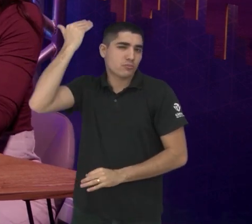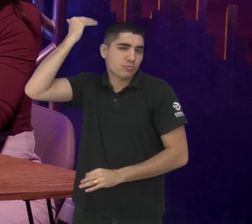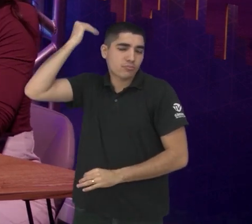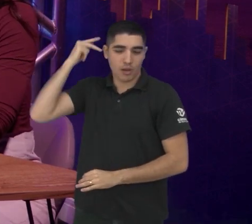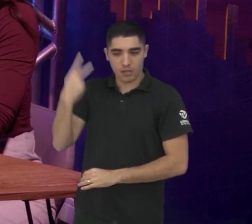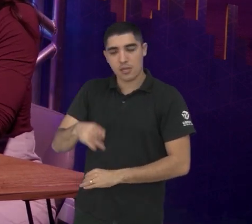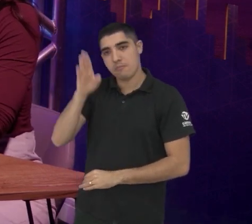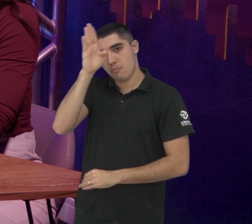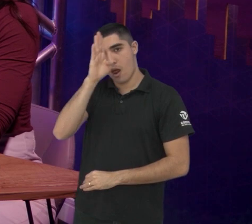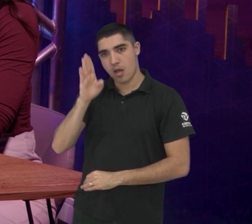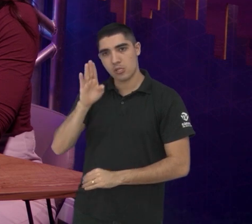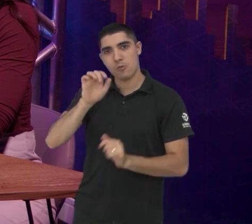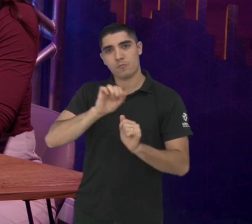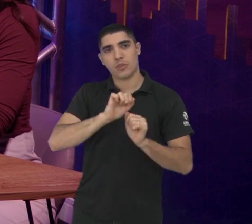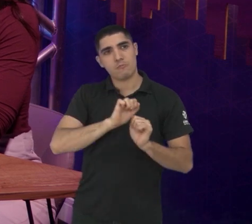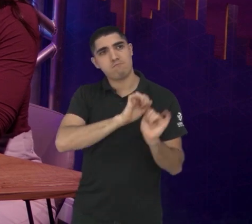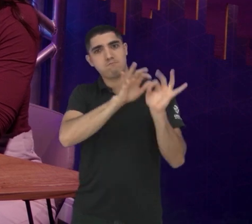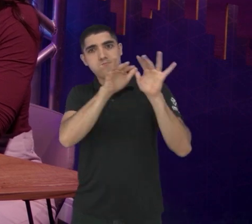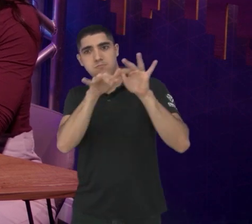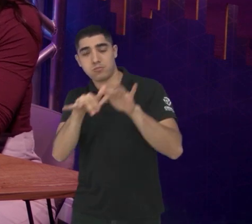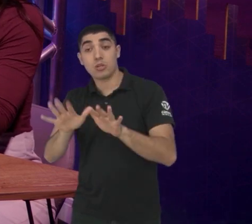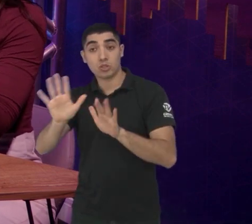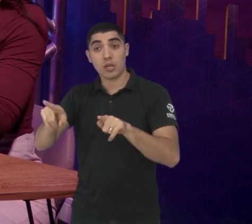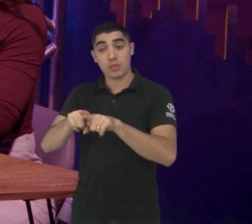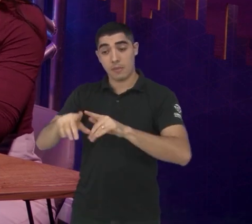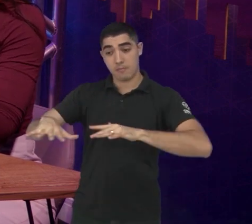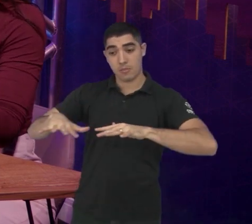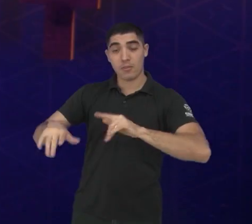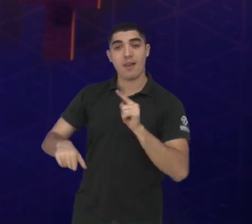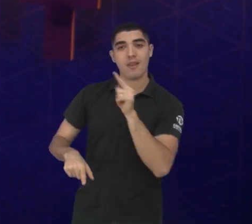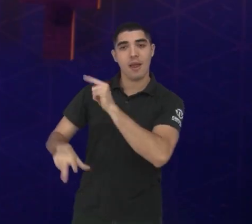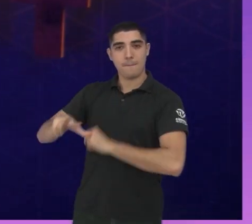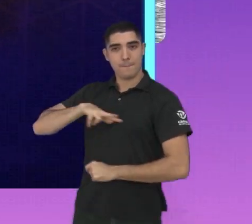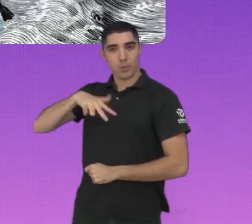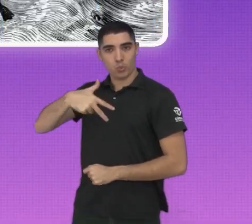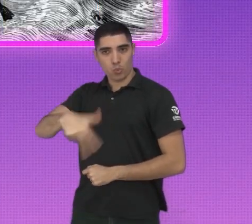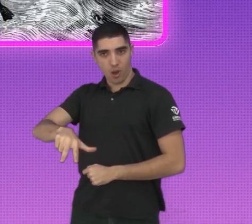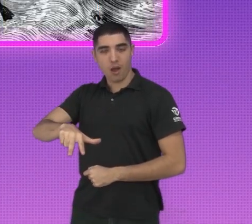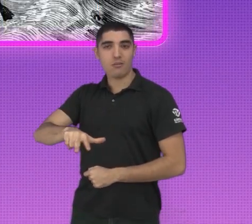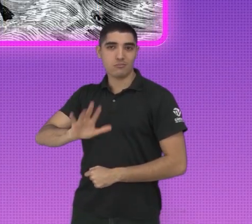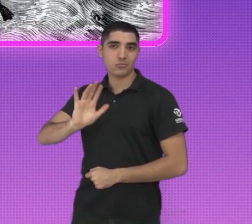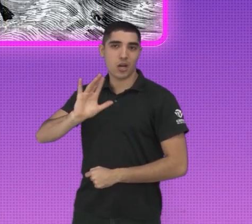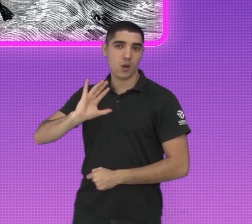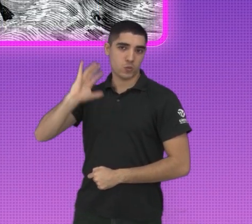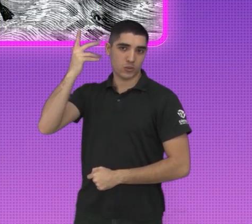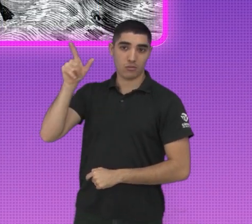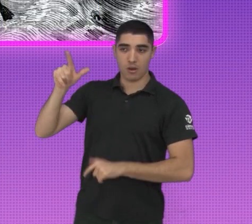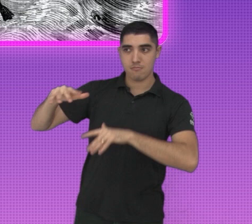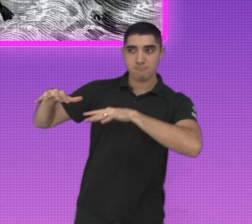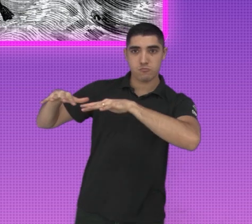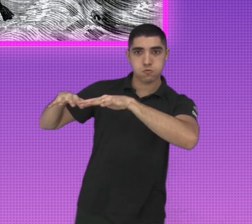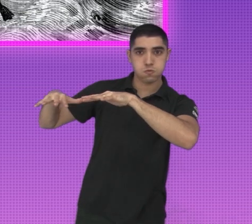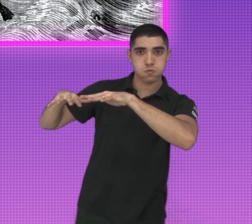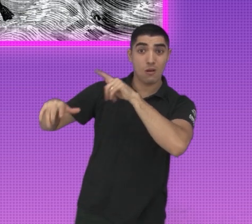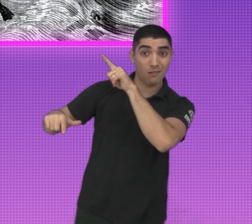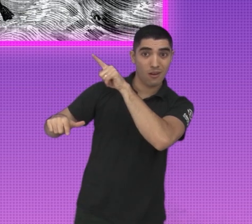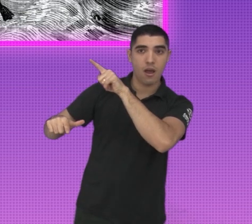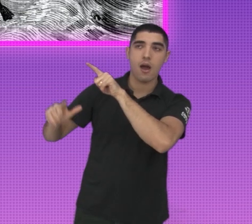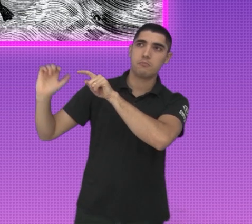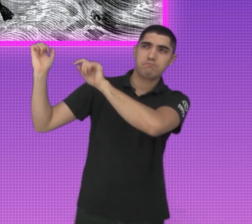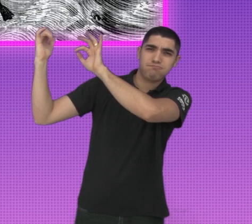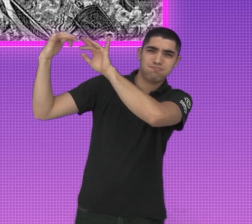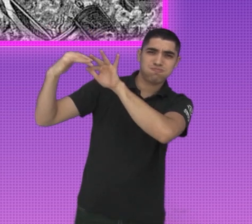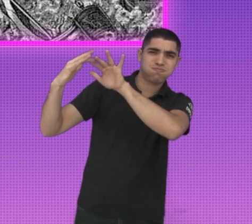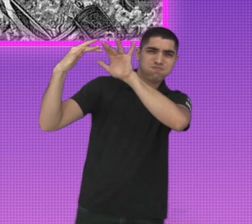que houve-se um tsunami aqui no Brasil. Teve um terremoto em Lisboa, em Portugal, e aí a gente sentiu